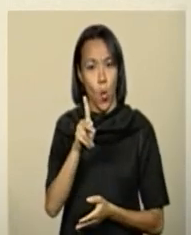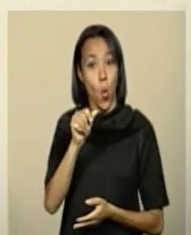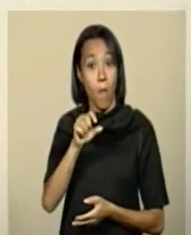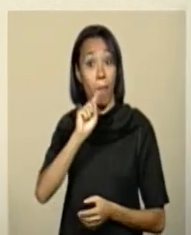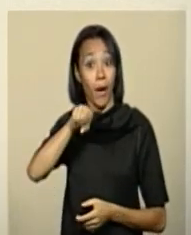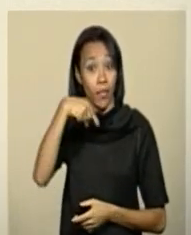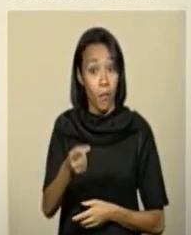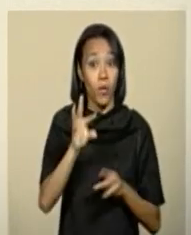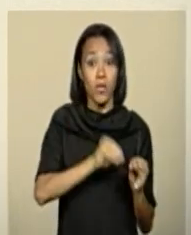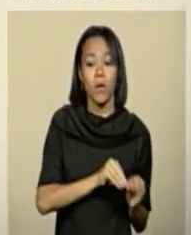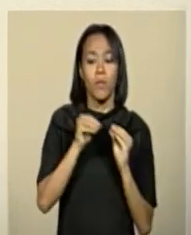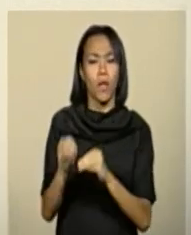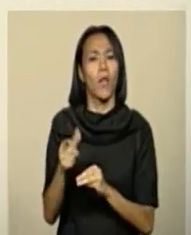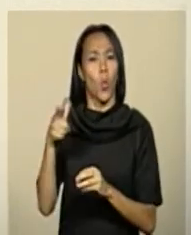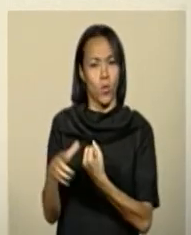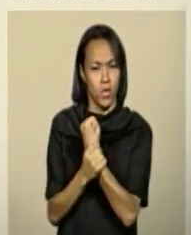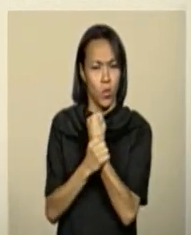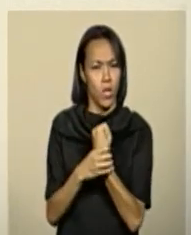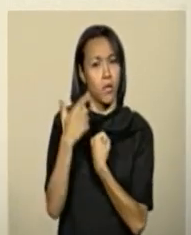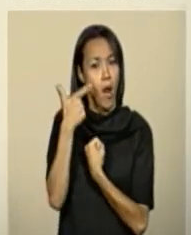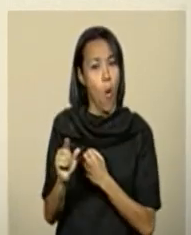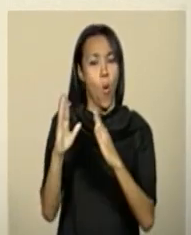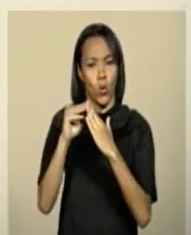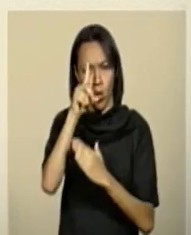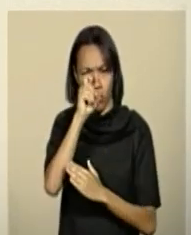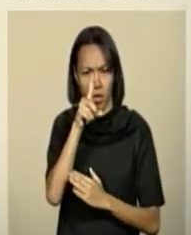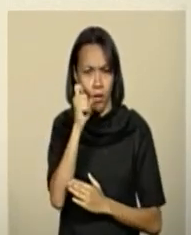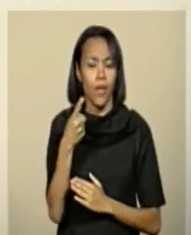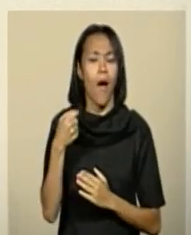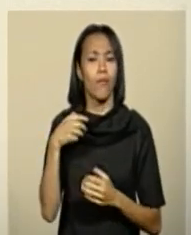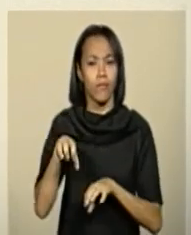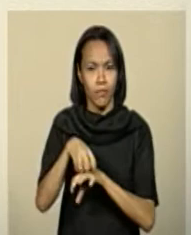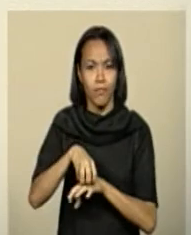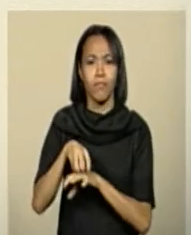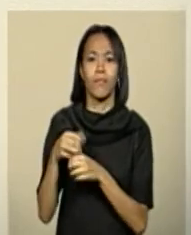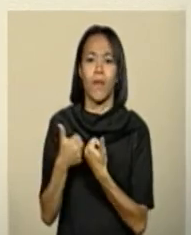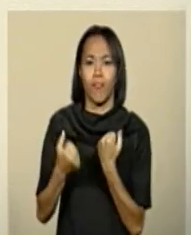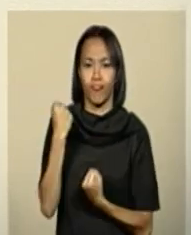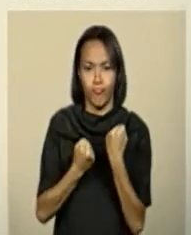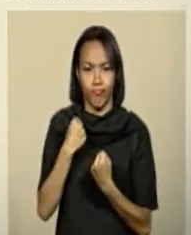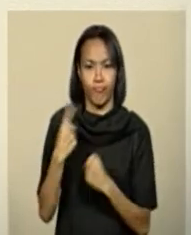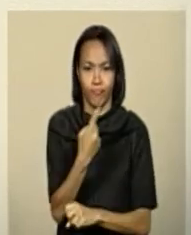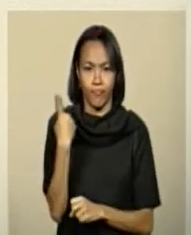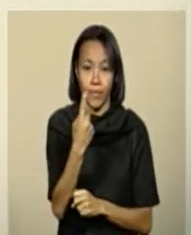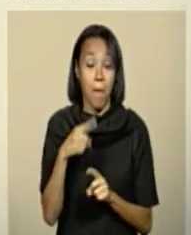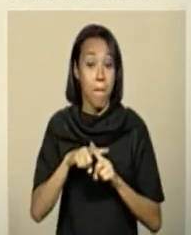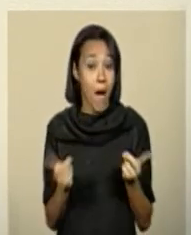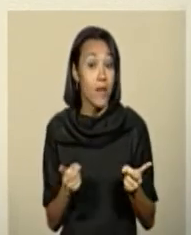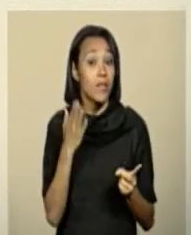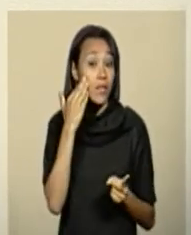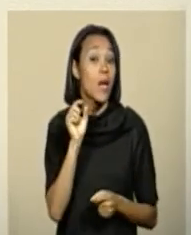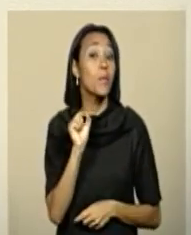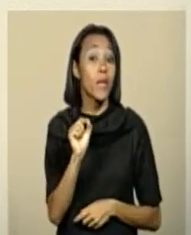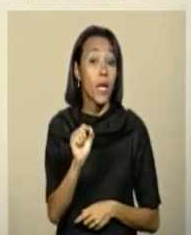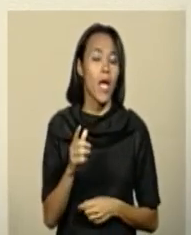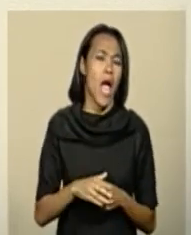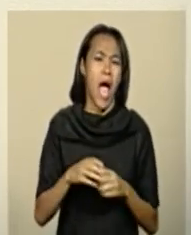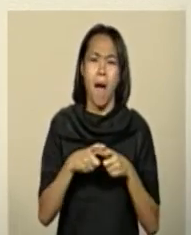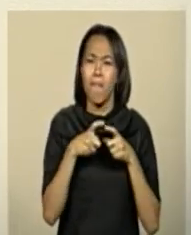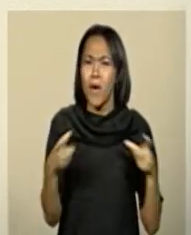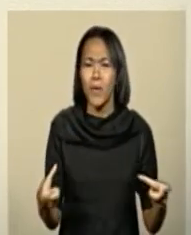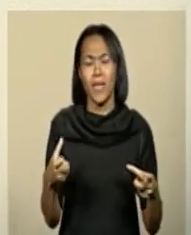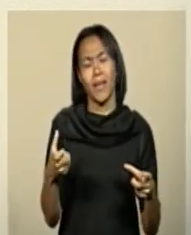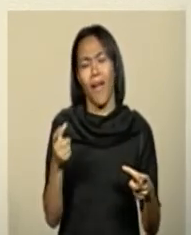ser transportado com segurança para um hospital nas ambulâncias do SAMU. Mas, Luciano, sabe de uma coisa? A maioria